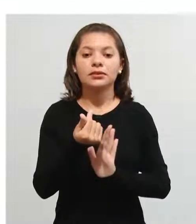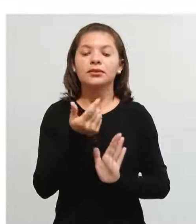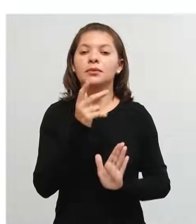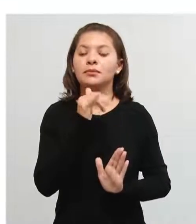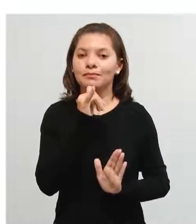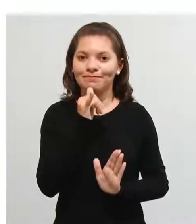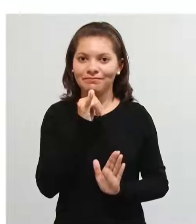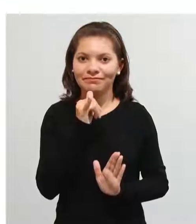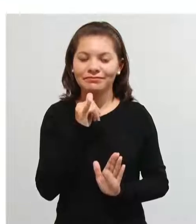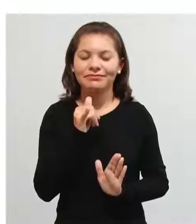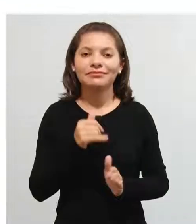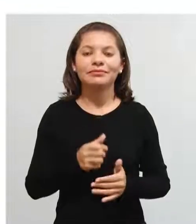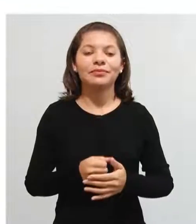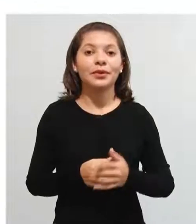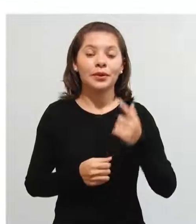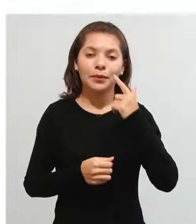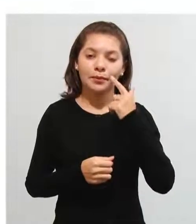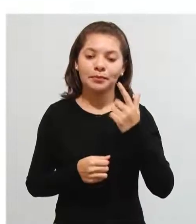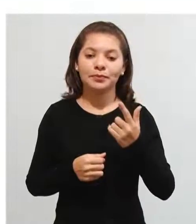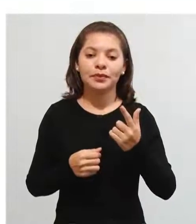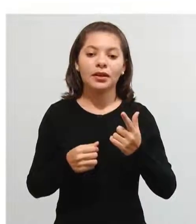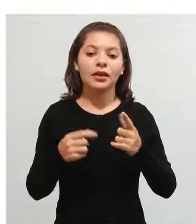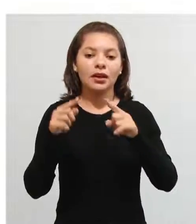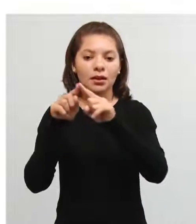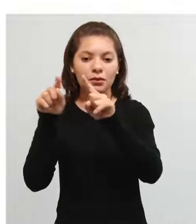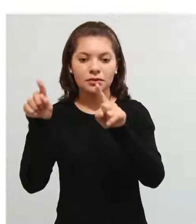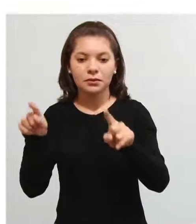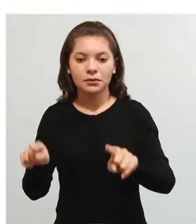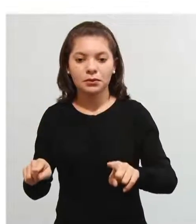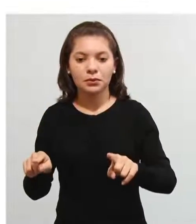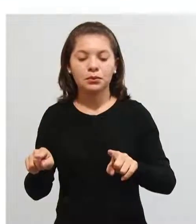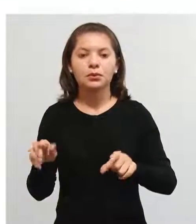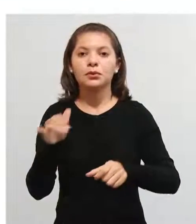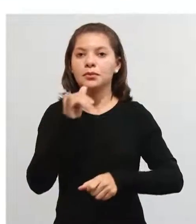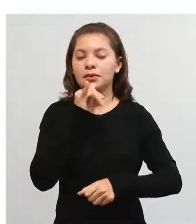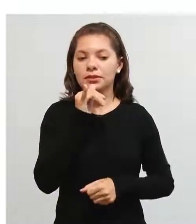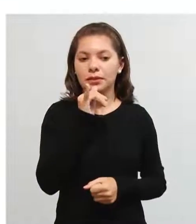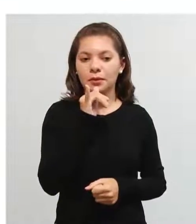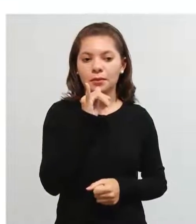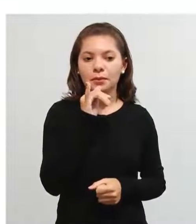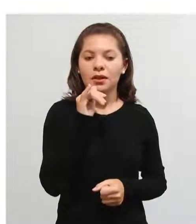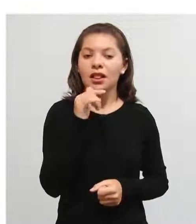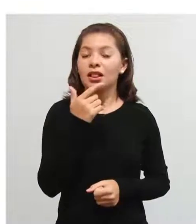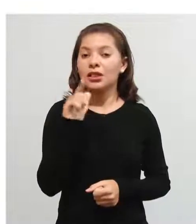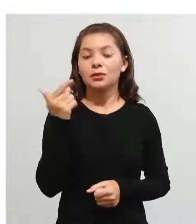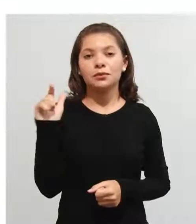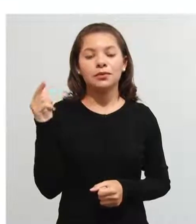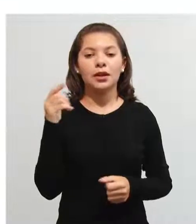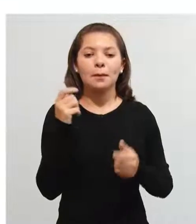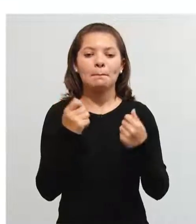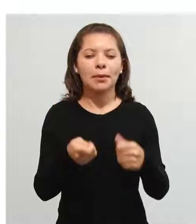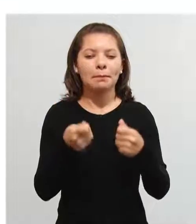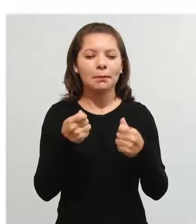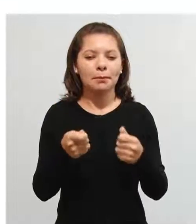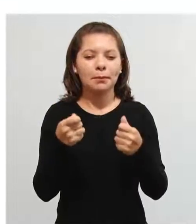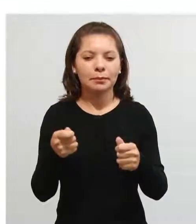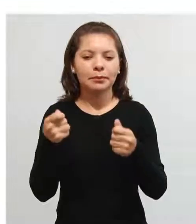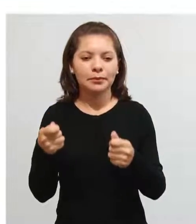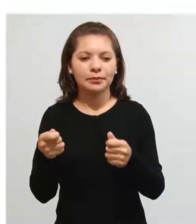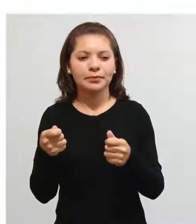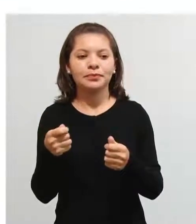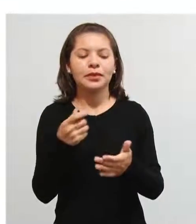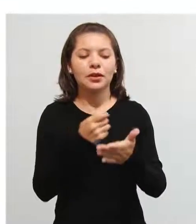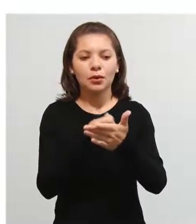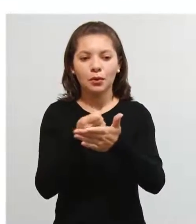né? Esses servidores, ou, por exemplo, o auditor, ele não terá apenas o poder de realizar a atividade de cobrança